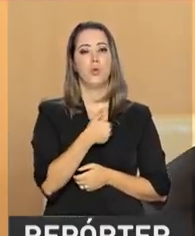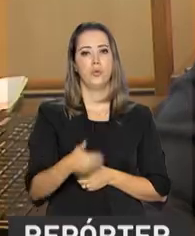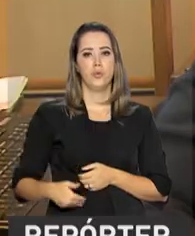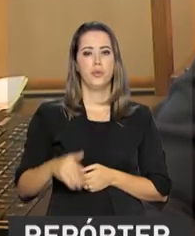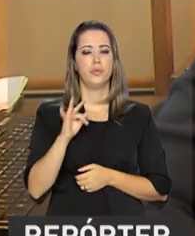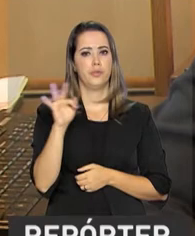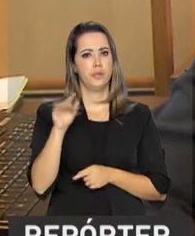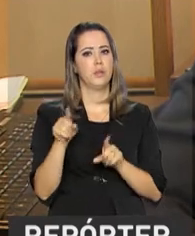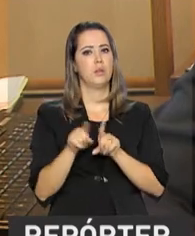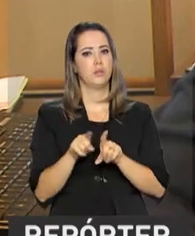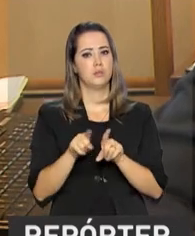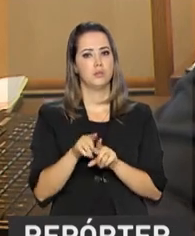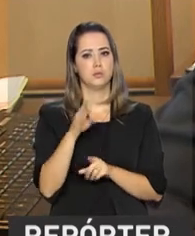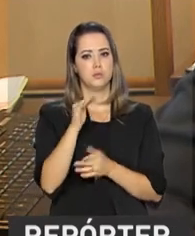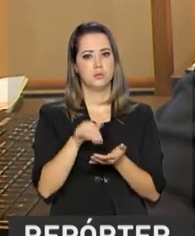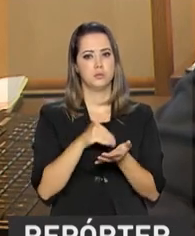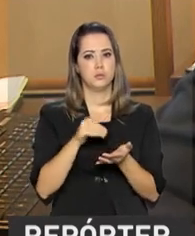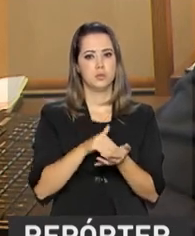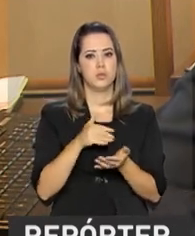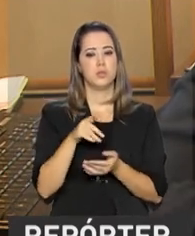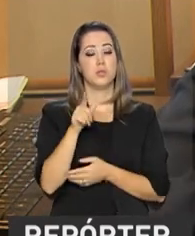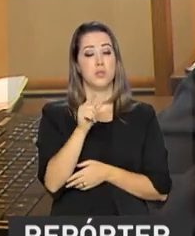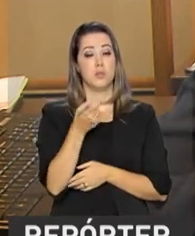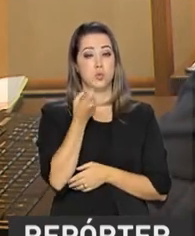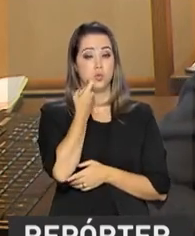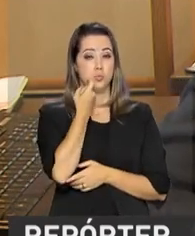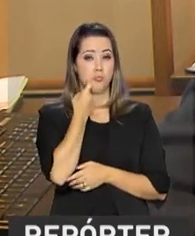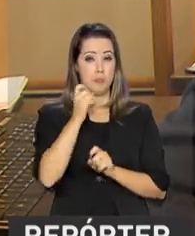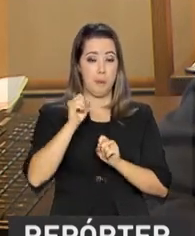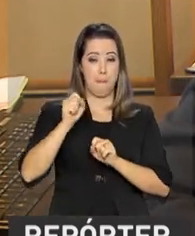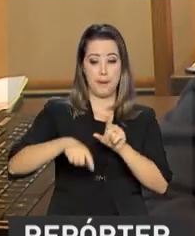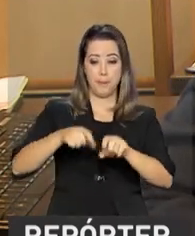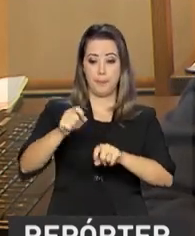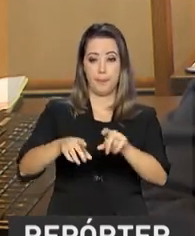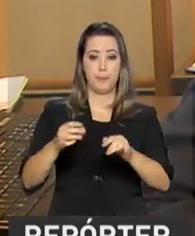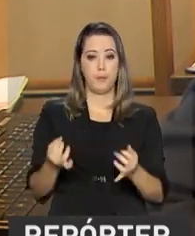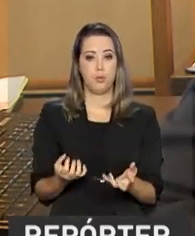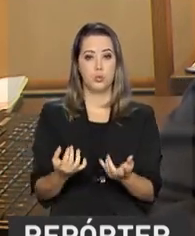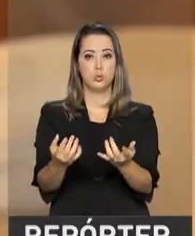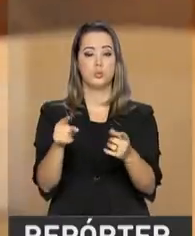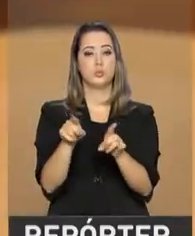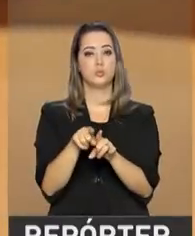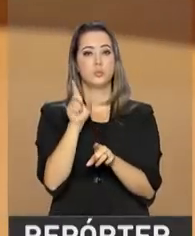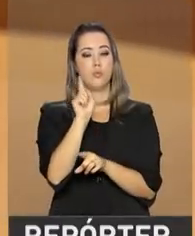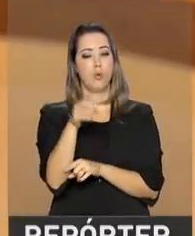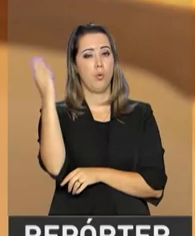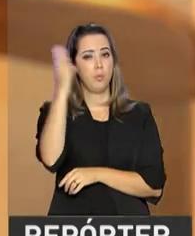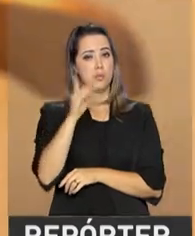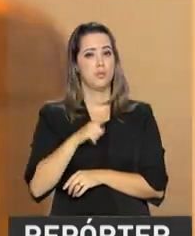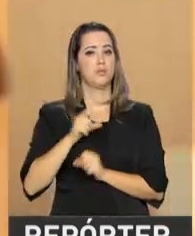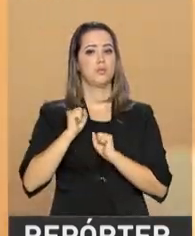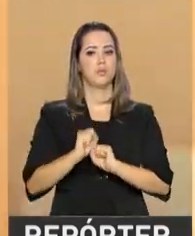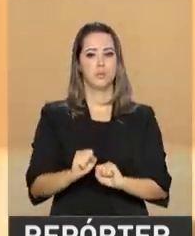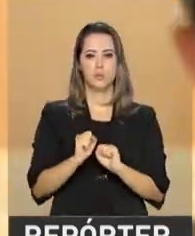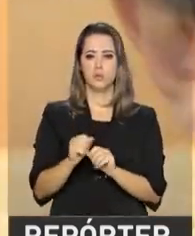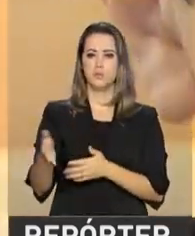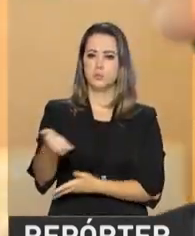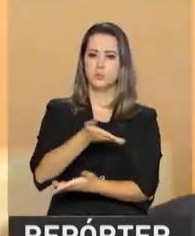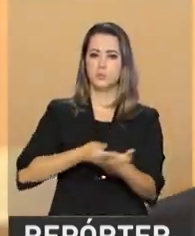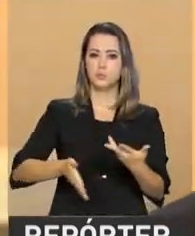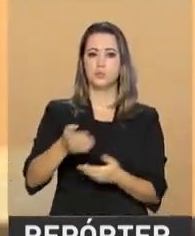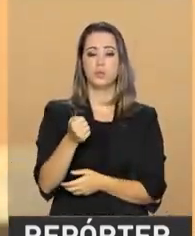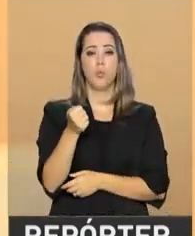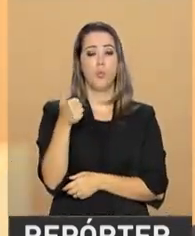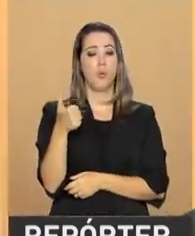setor segundo o secretário de agricultura do ministério da indústria comércio exterior serviços o brasil tem potencial para movimentar